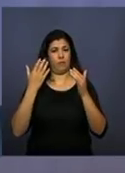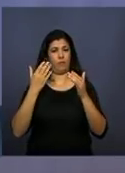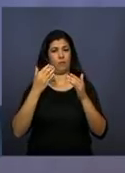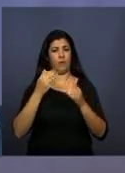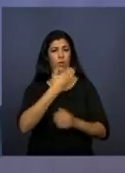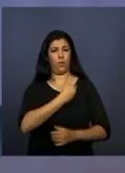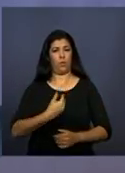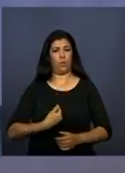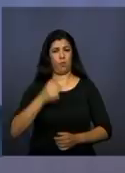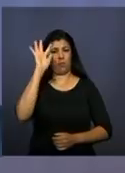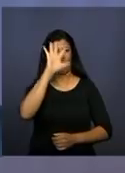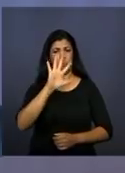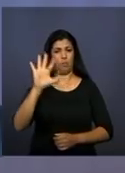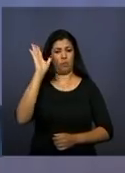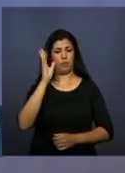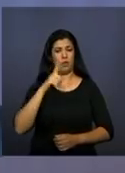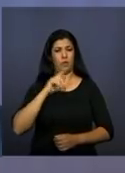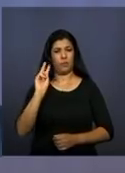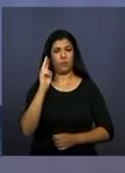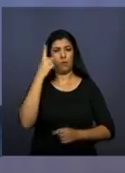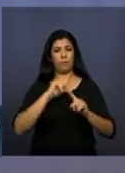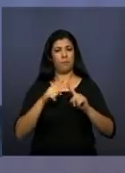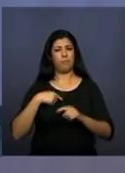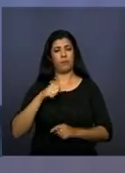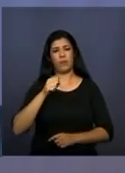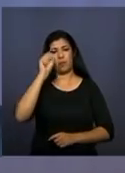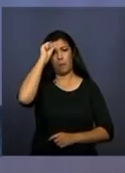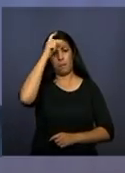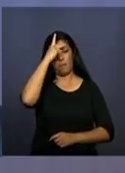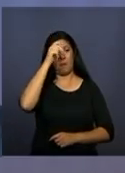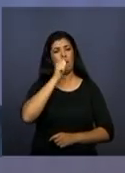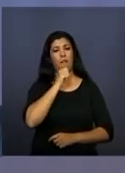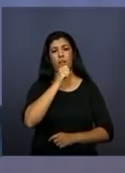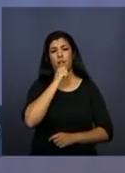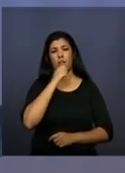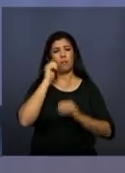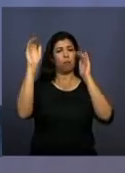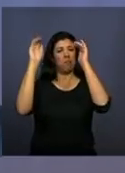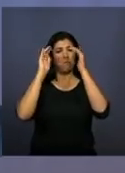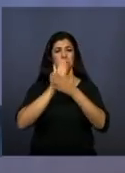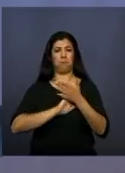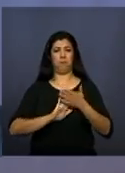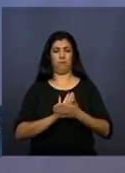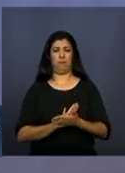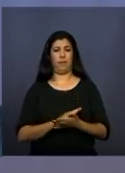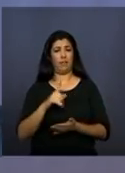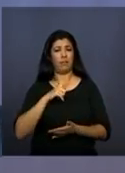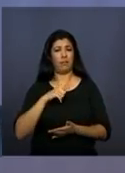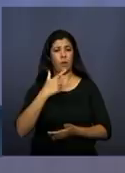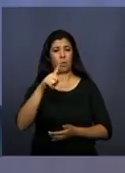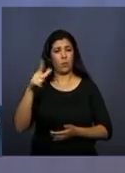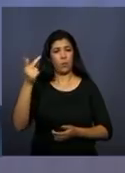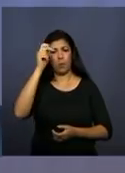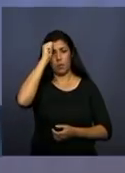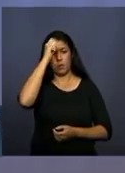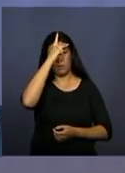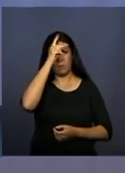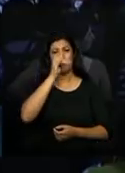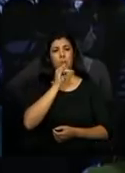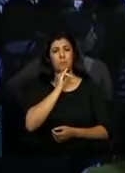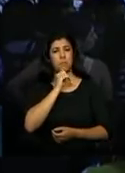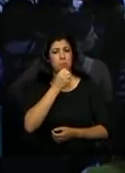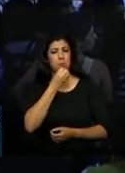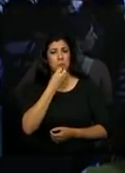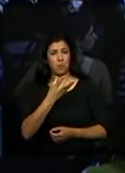já é reconhecido, mas para os prefeitos, né, ainda não somos reconhecidos. Né? Tem prefeitos bons, né, mas tem